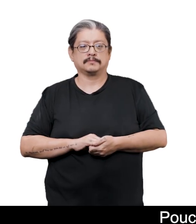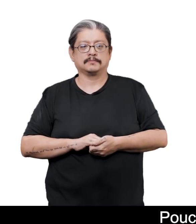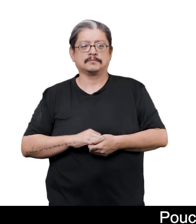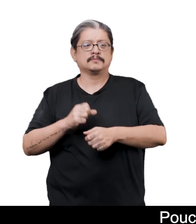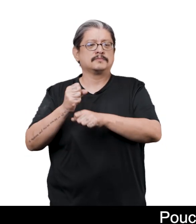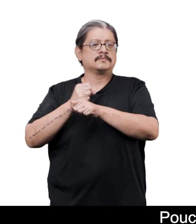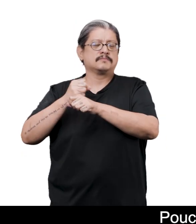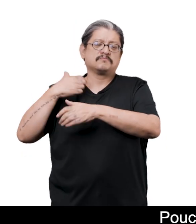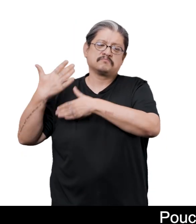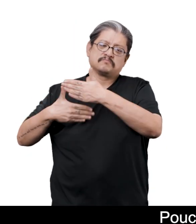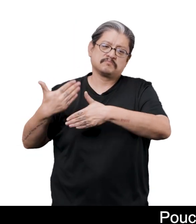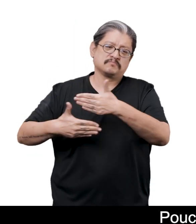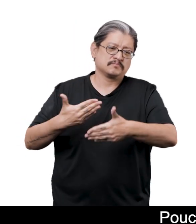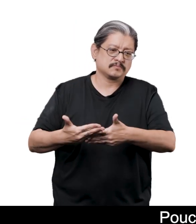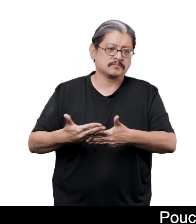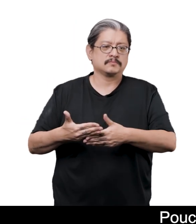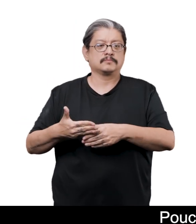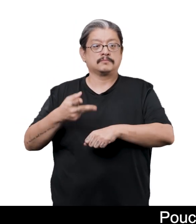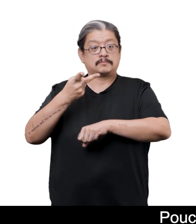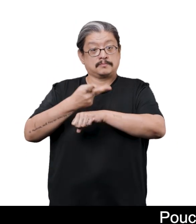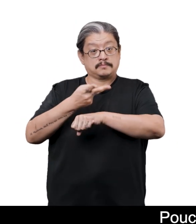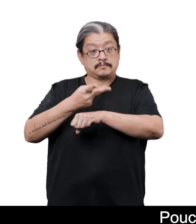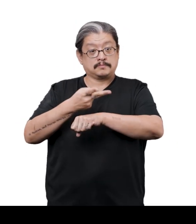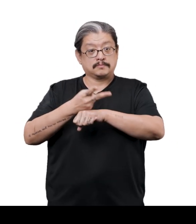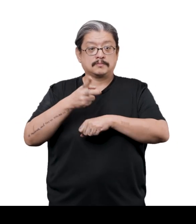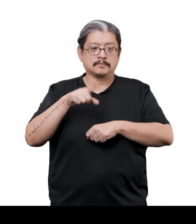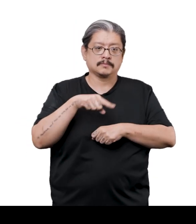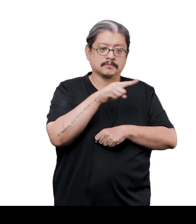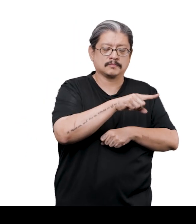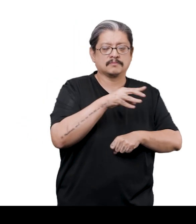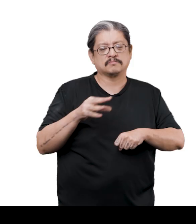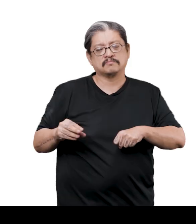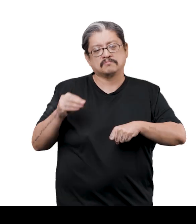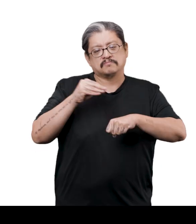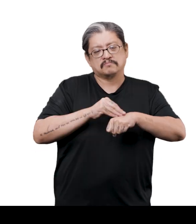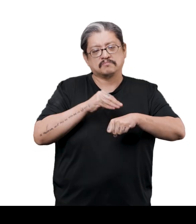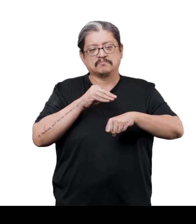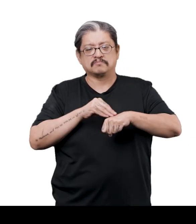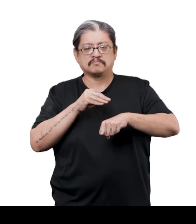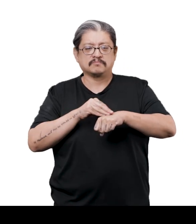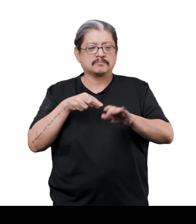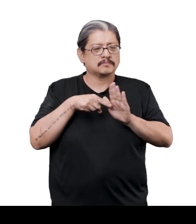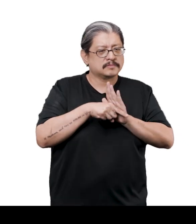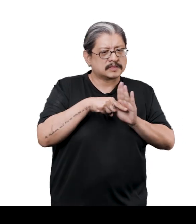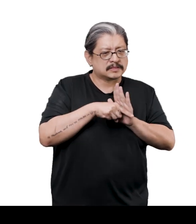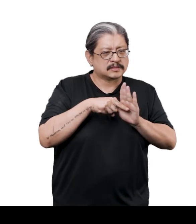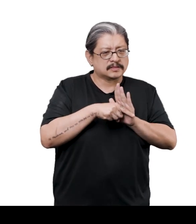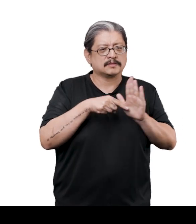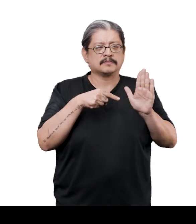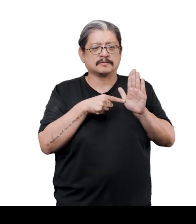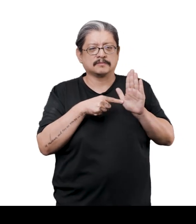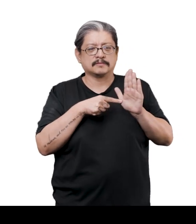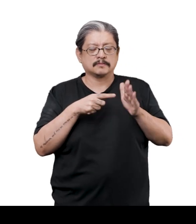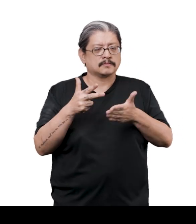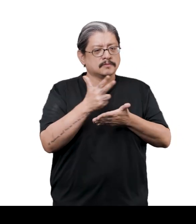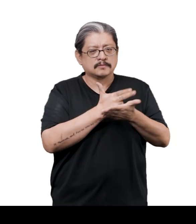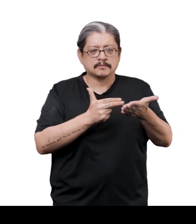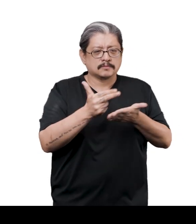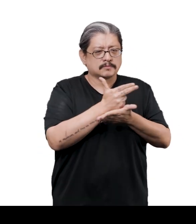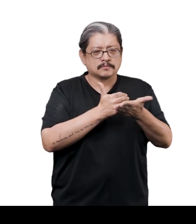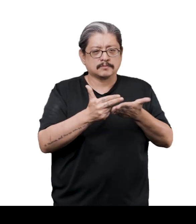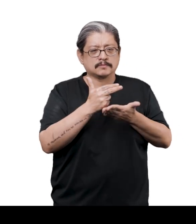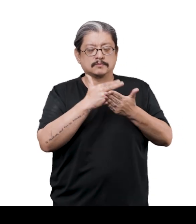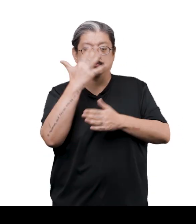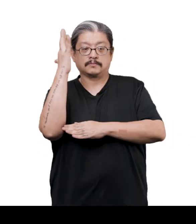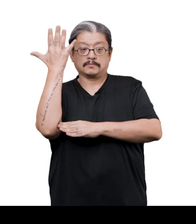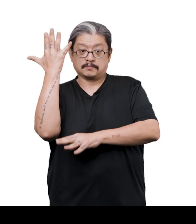suas impressões moldadas nas pedras de Ibiza, Krasberg passou a explorar a gravura a partir de talhas em troncos